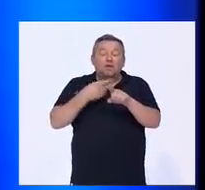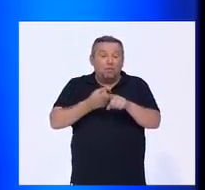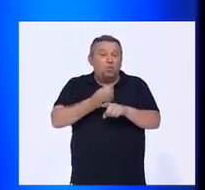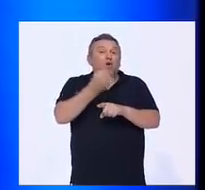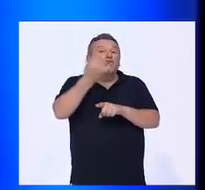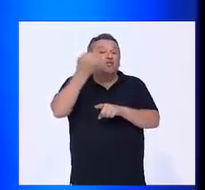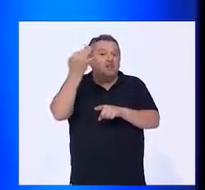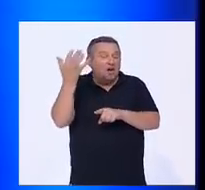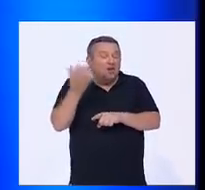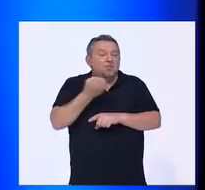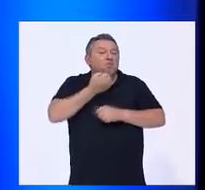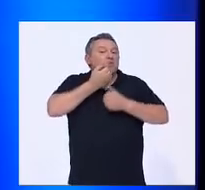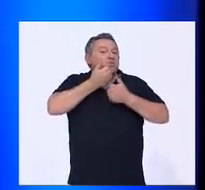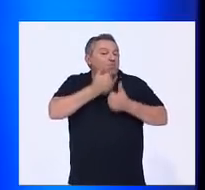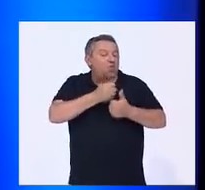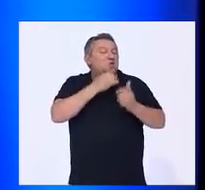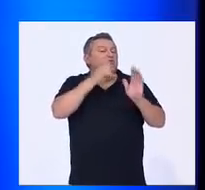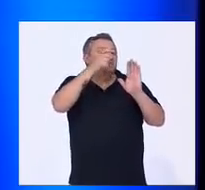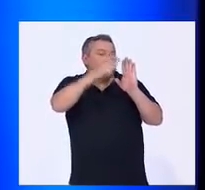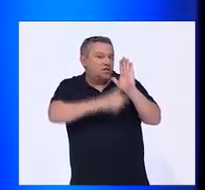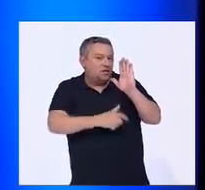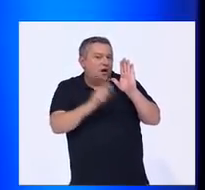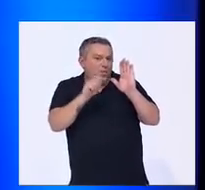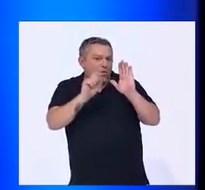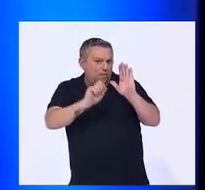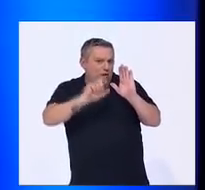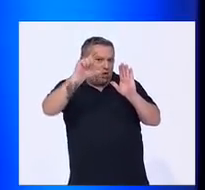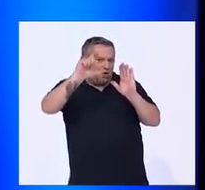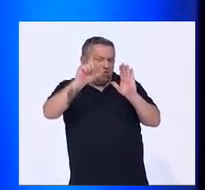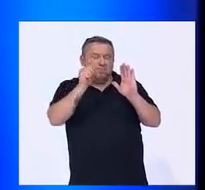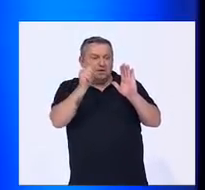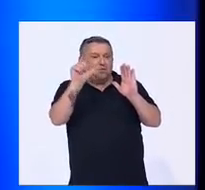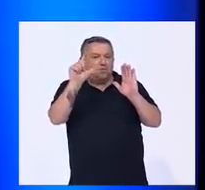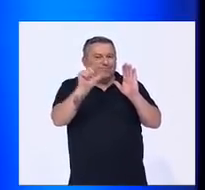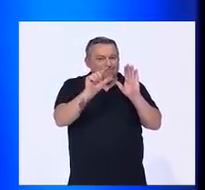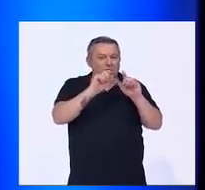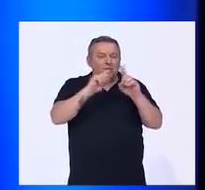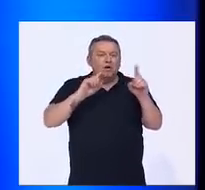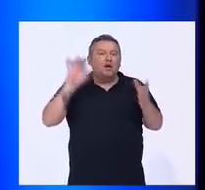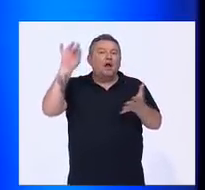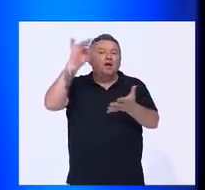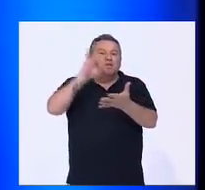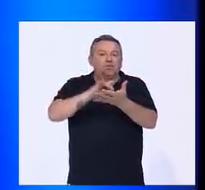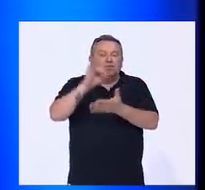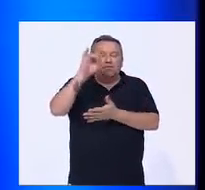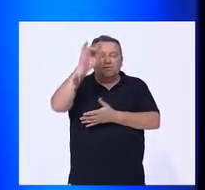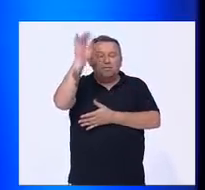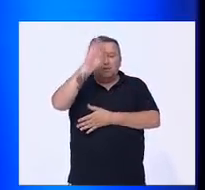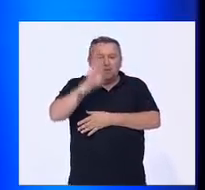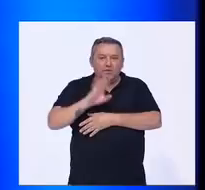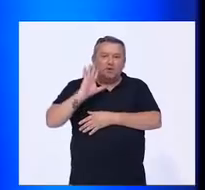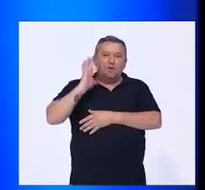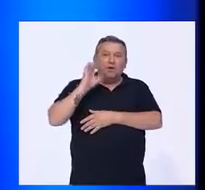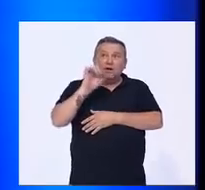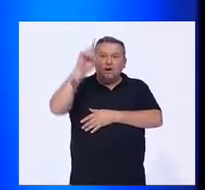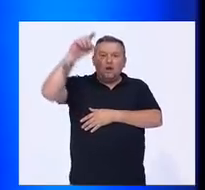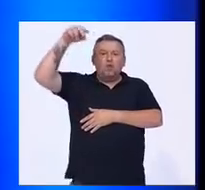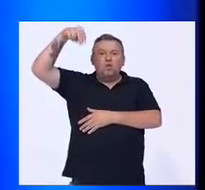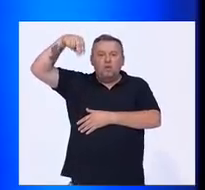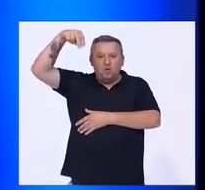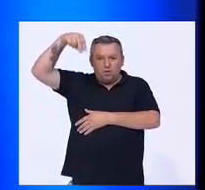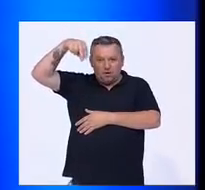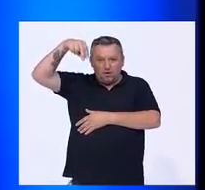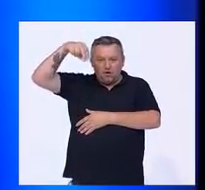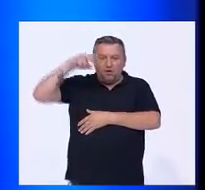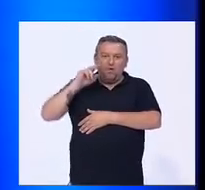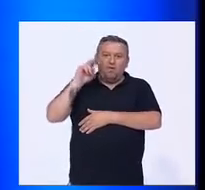exemplares, claro, poderia ser muito maior, poderia, mas dada a realidade brasileira, de alguns estados, como no Nordeste, por exemplo,